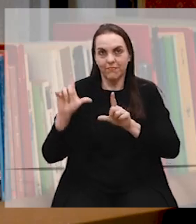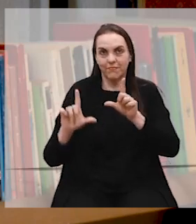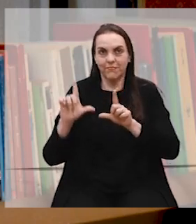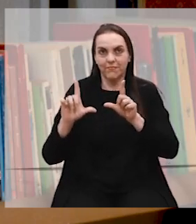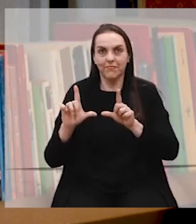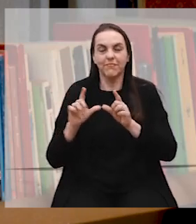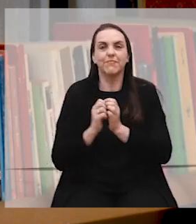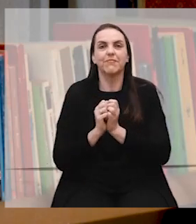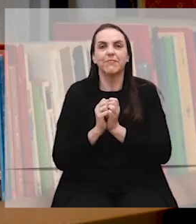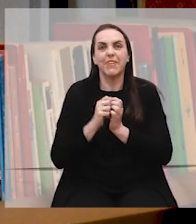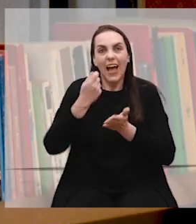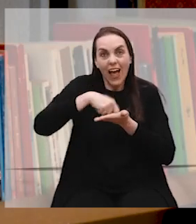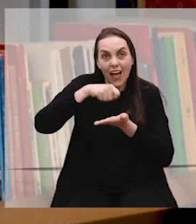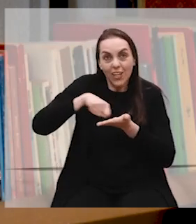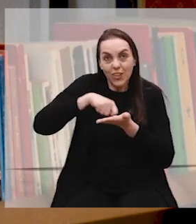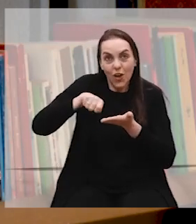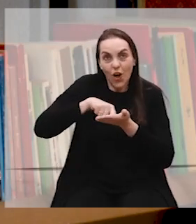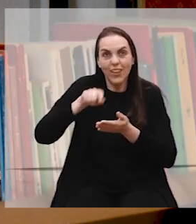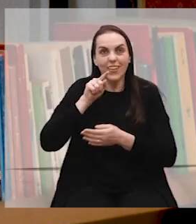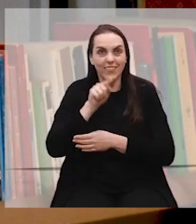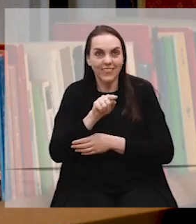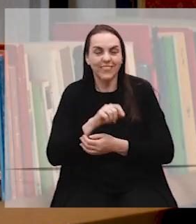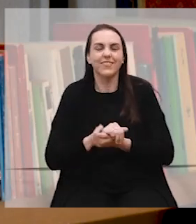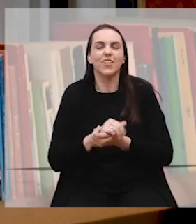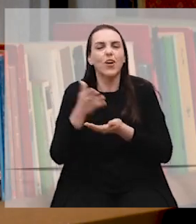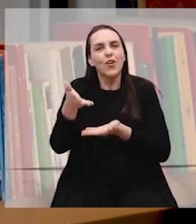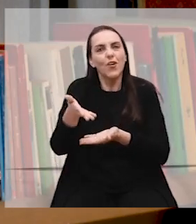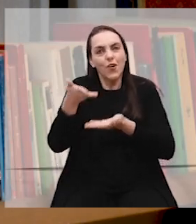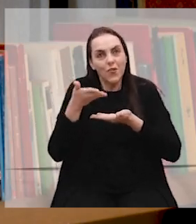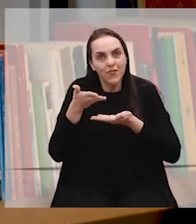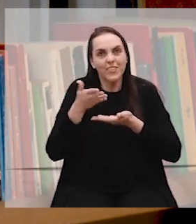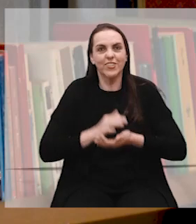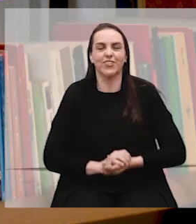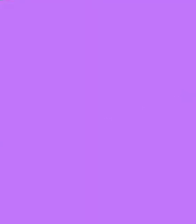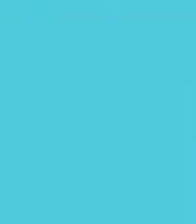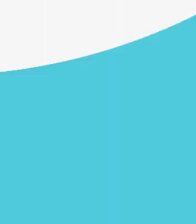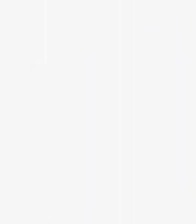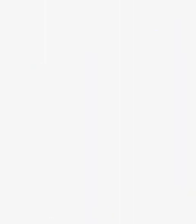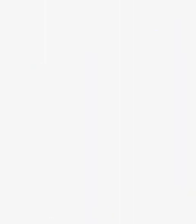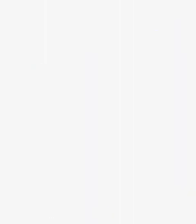chamado Anote Aí, para fazer um convite.